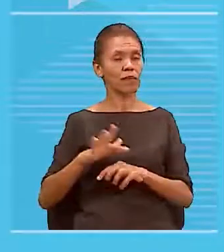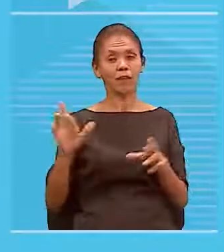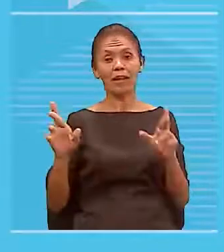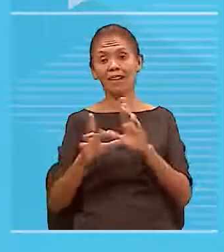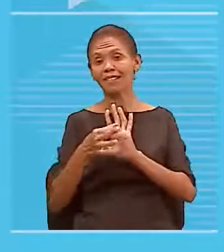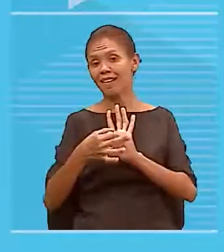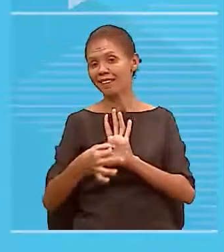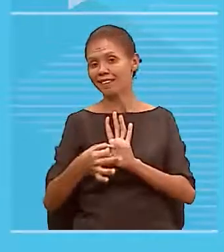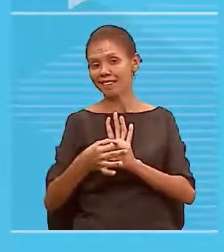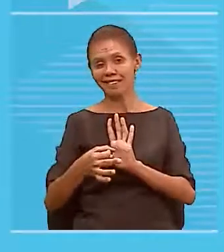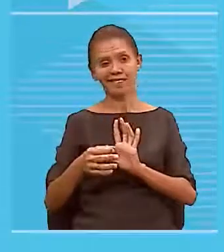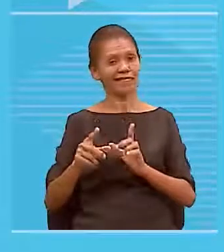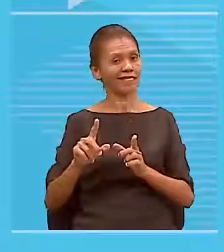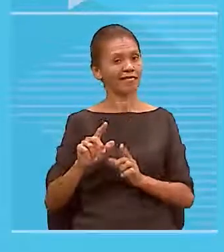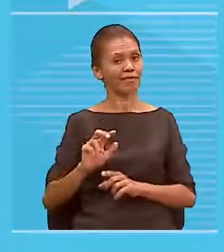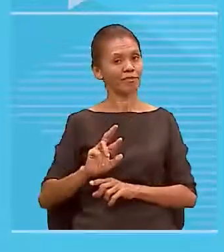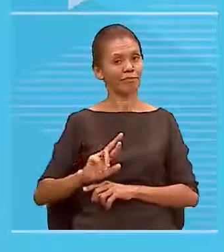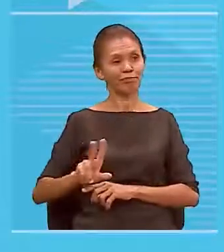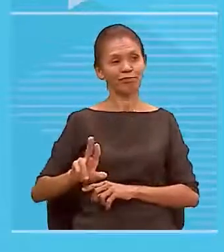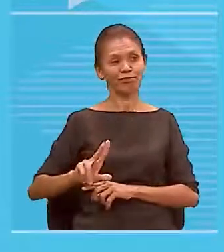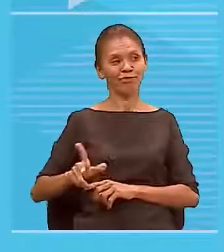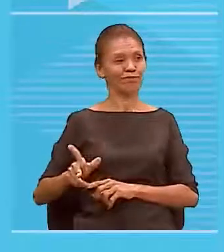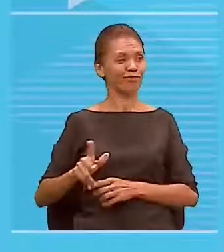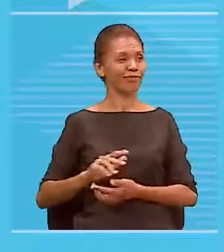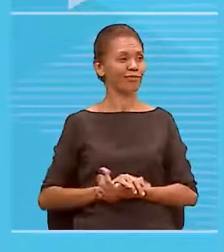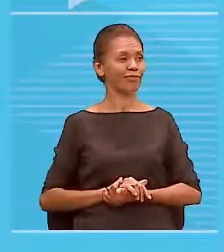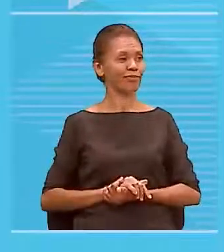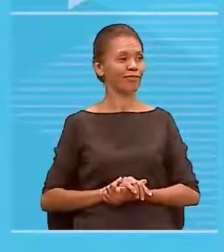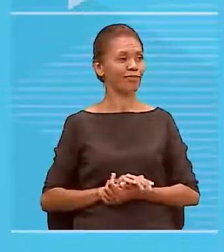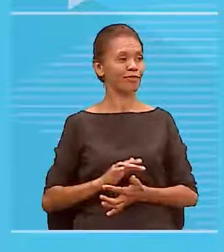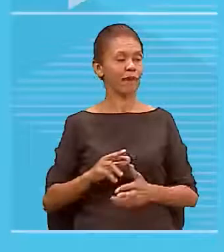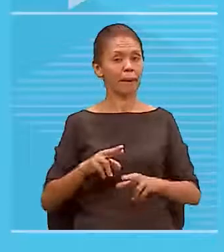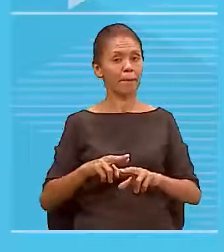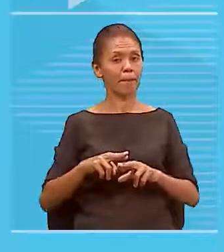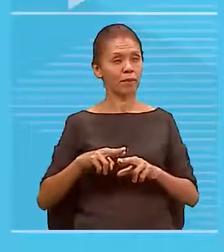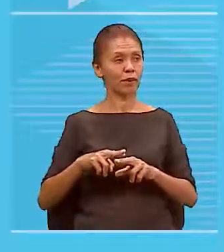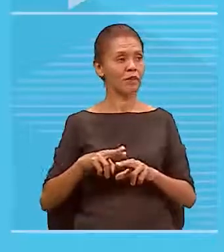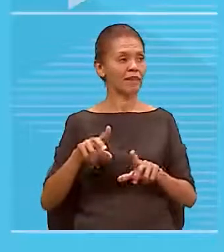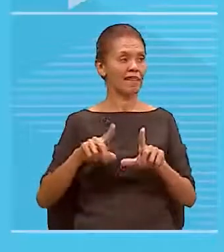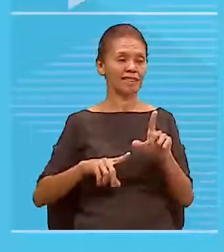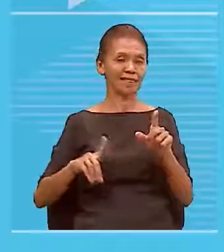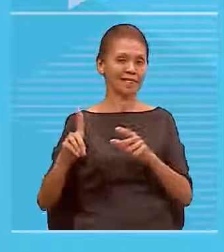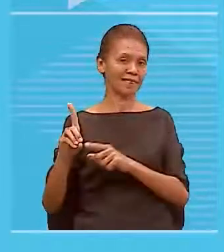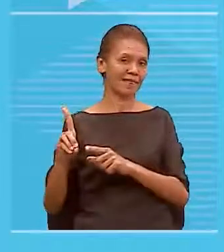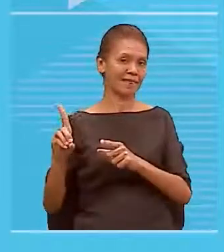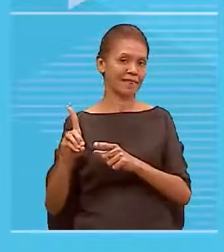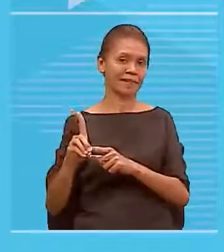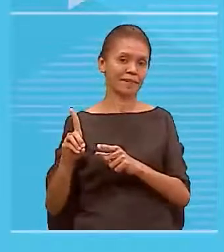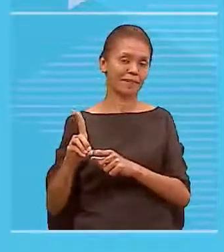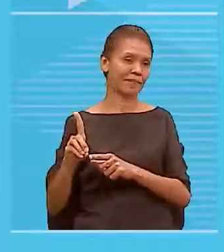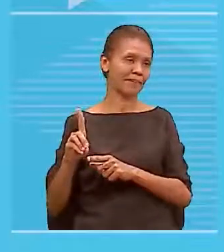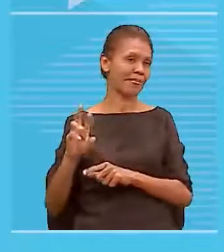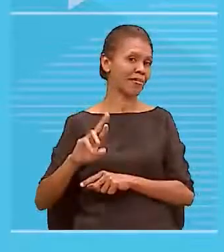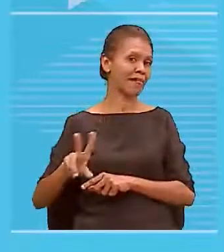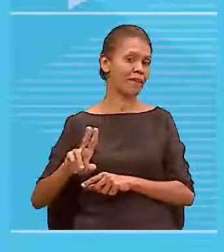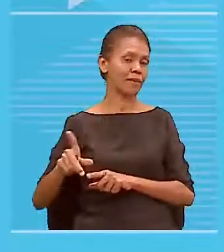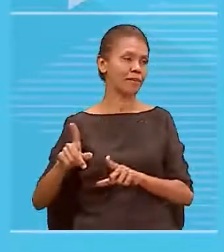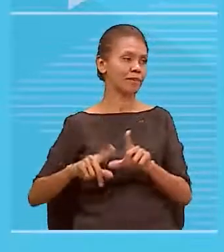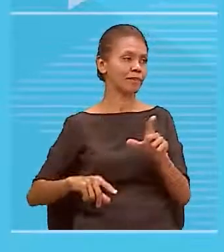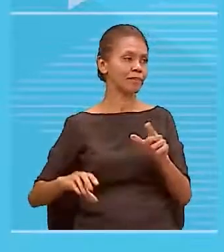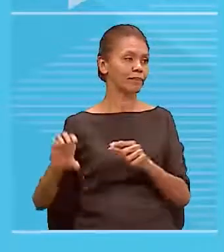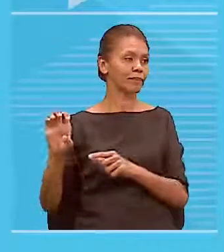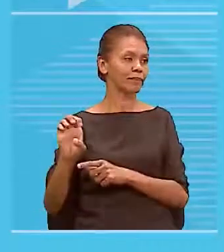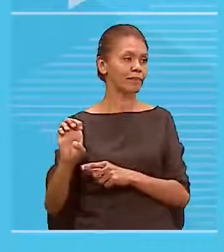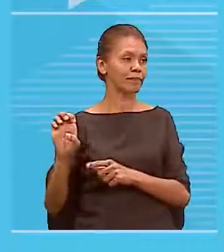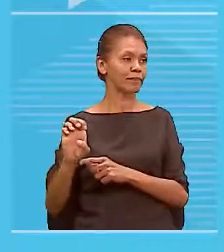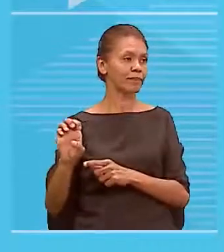então é o pai que fala isso não é a mãe que fala por isso que você descarta a letra d de dado as expressões